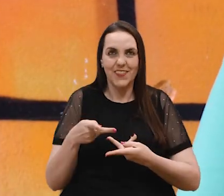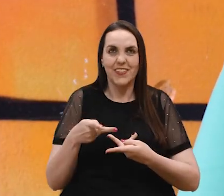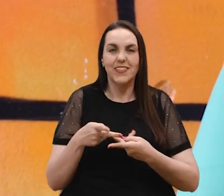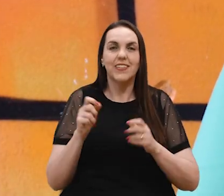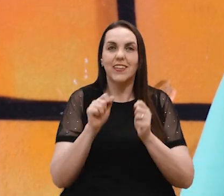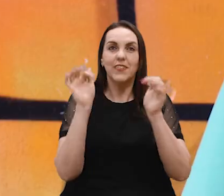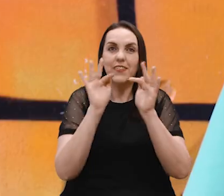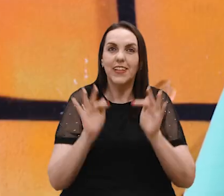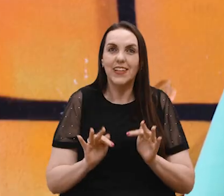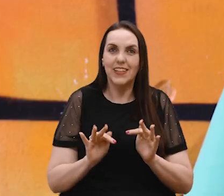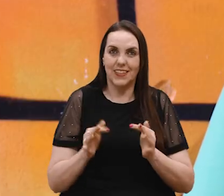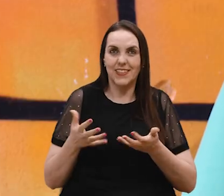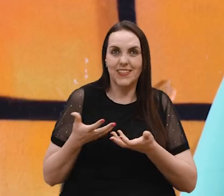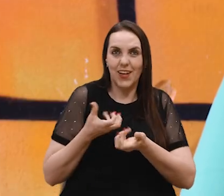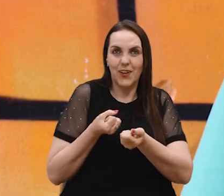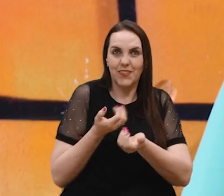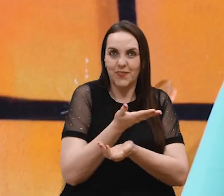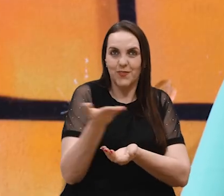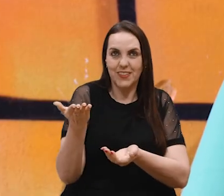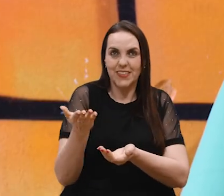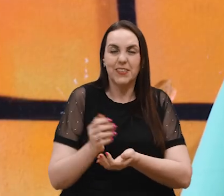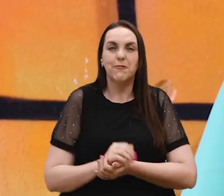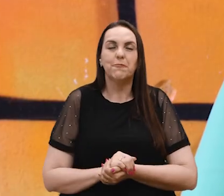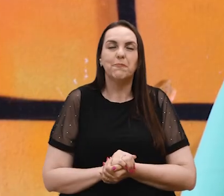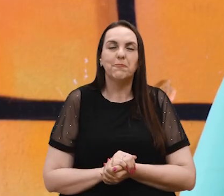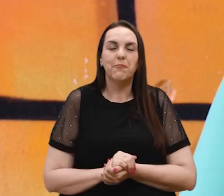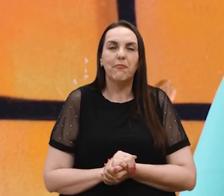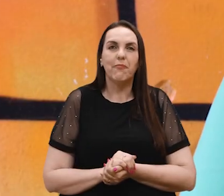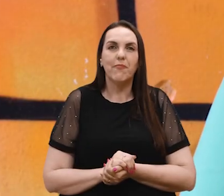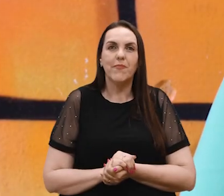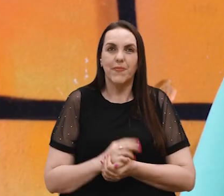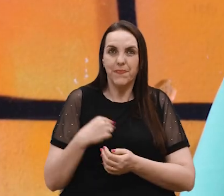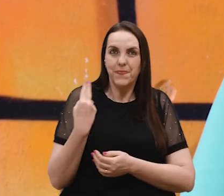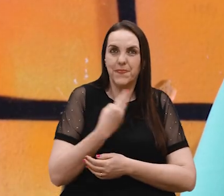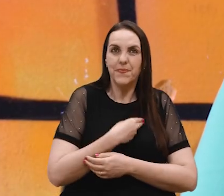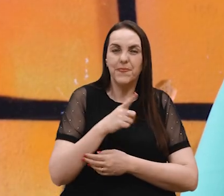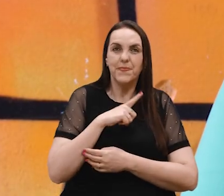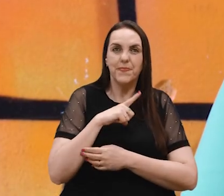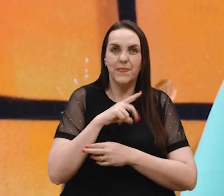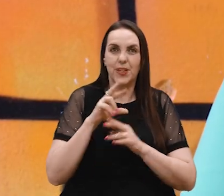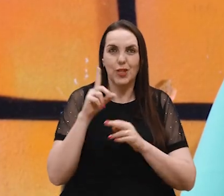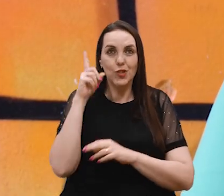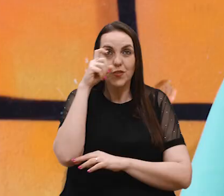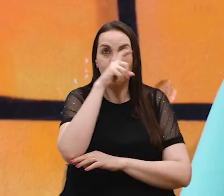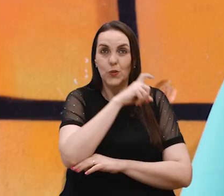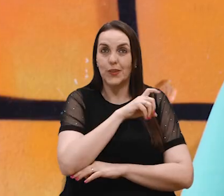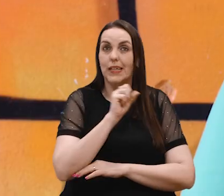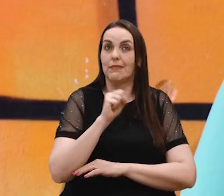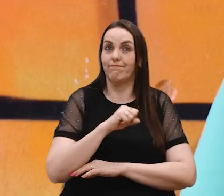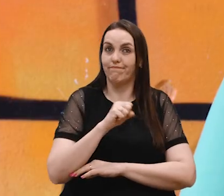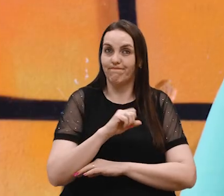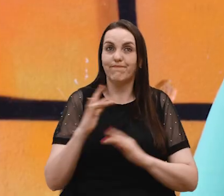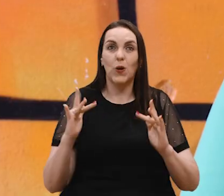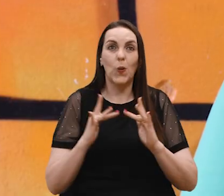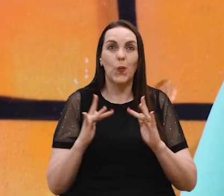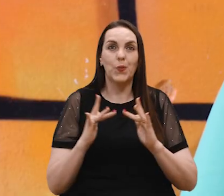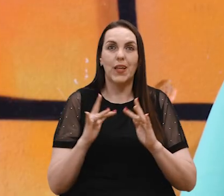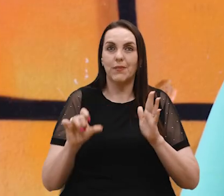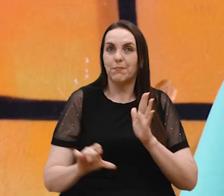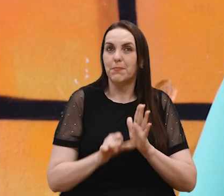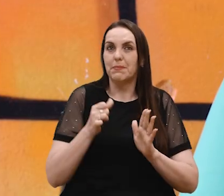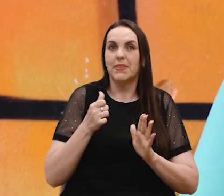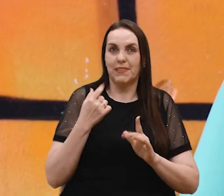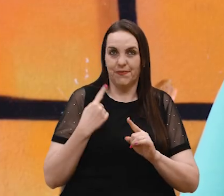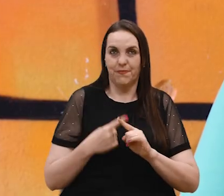muito contentes em recebê-los. Para nós, assim, existe uma dificuldade muito grande nesse primeiro contato,